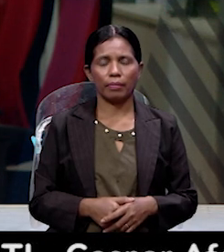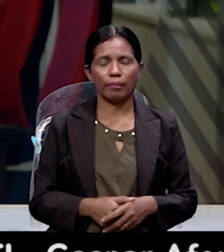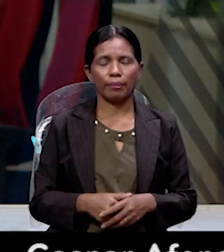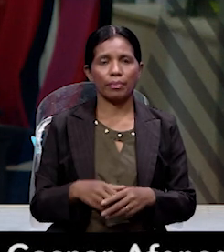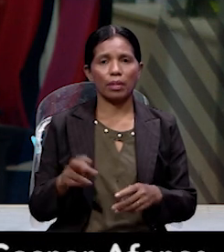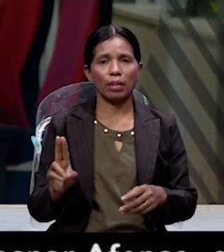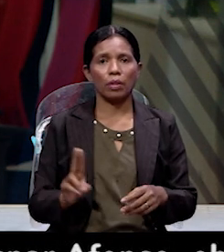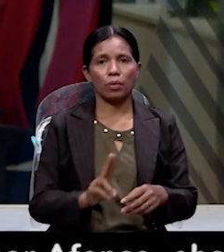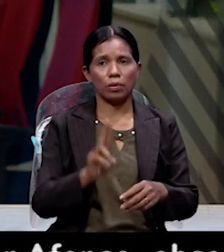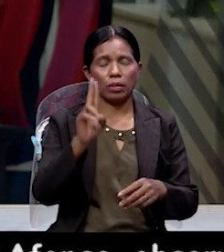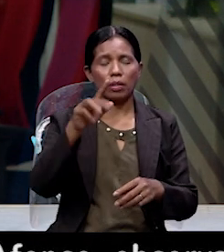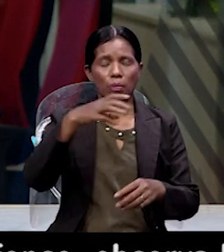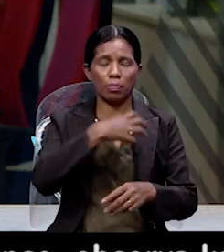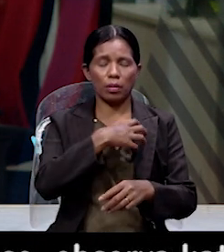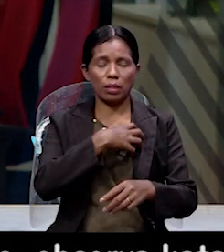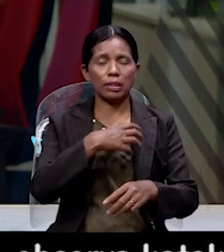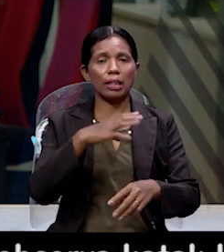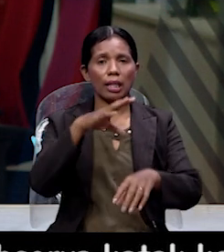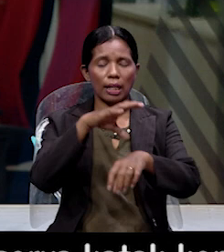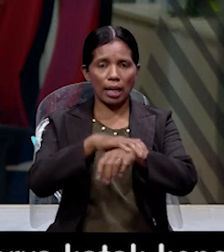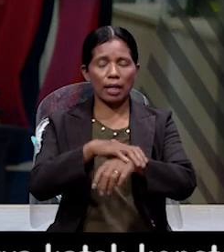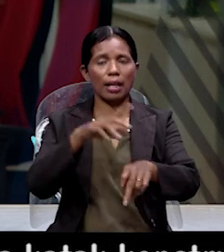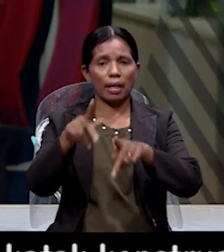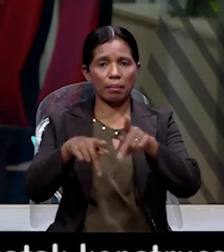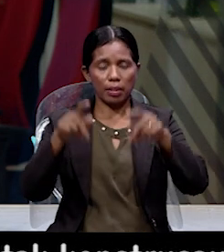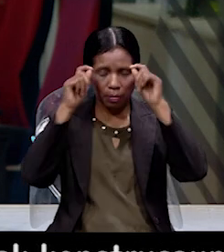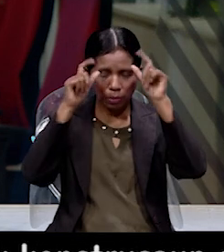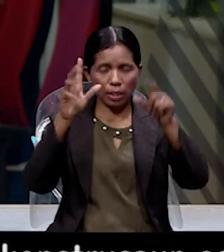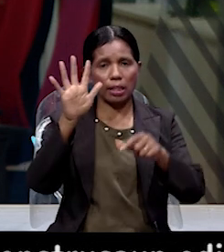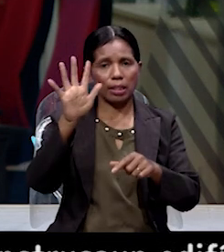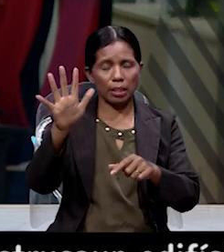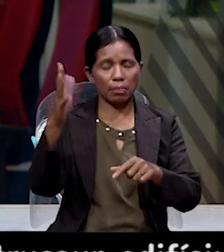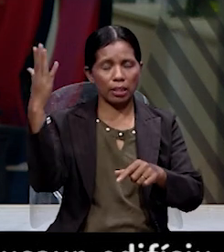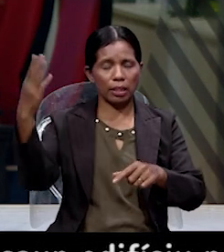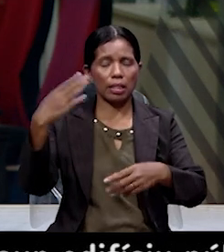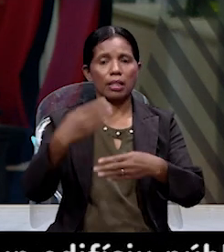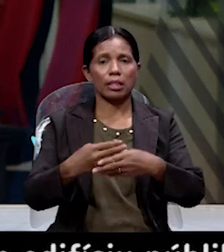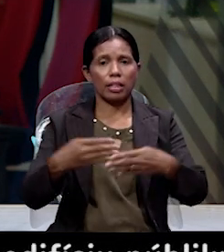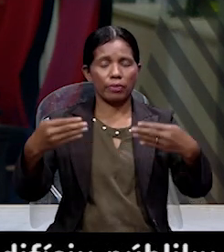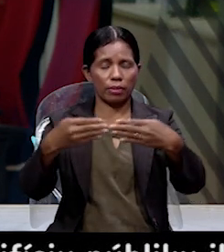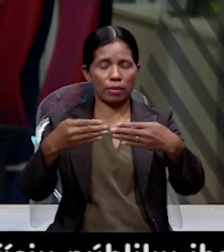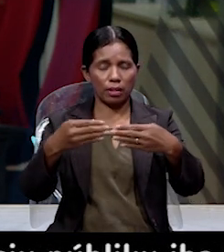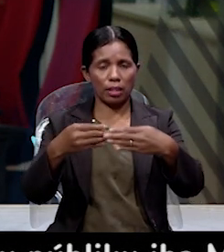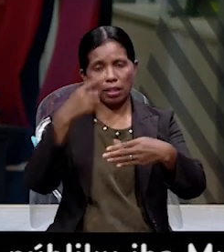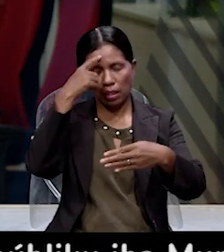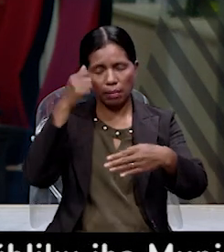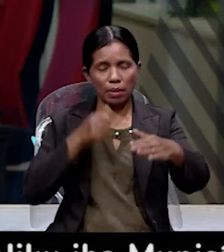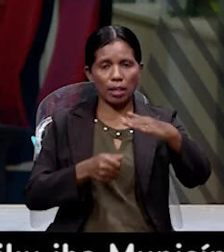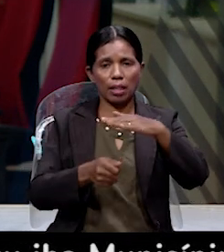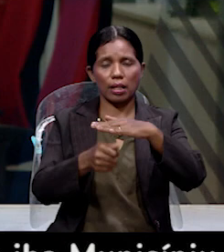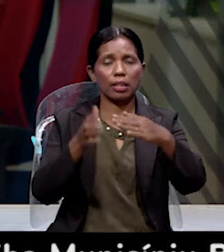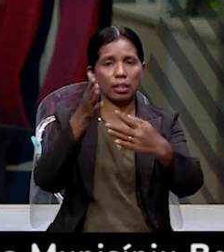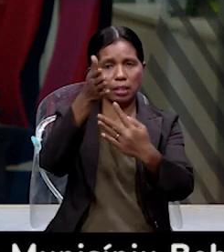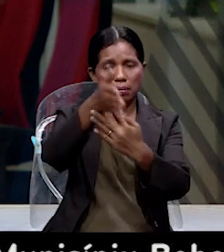Marítima captura Timor-Leste na Lima e a fronteira mota Masin Suai tamba hakat ilegal ba Indonésia hodi sai